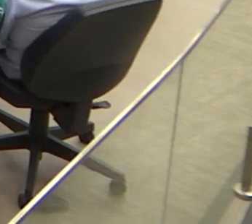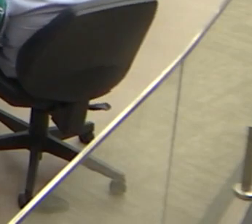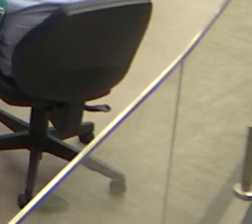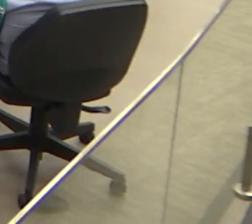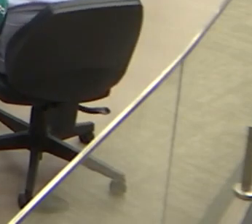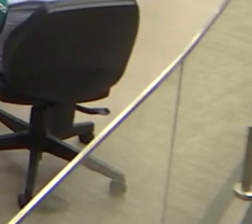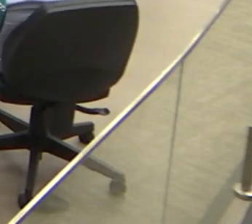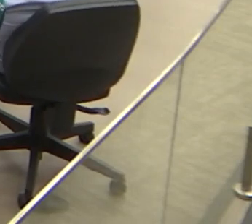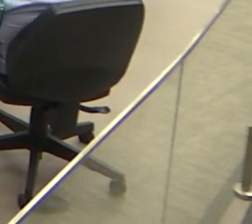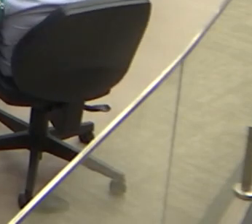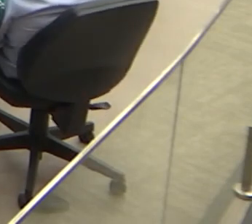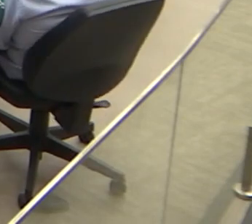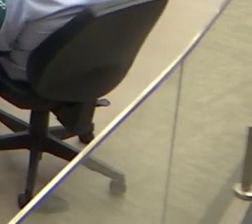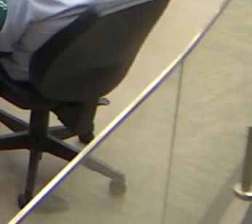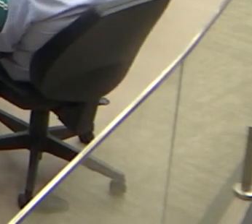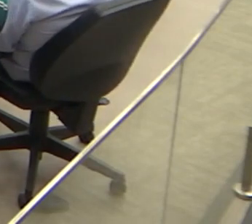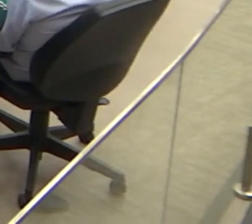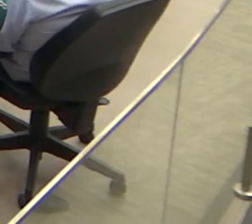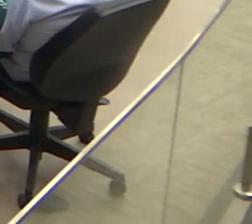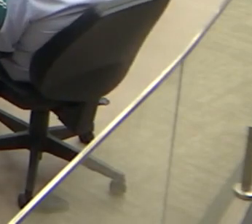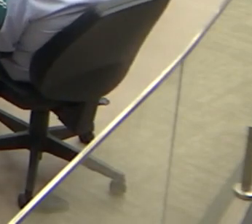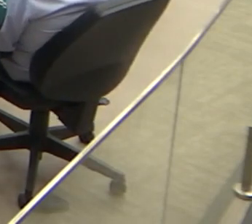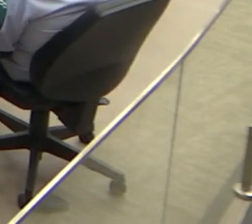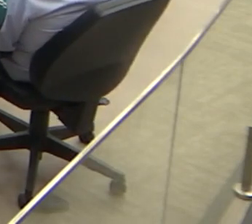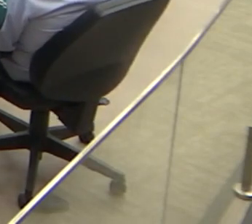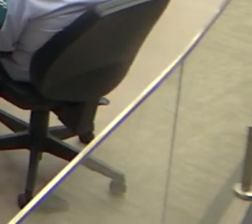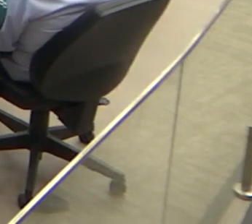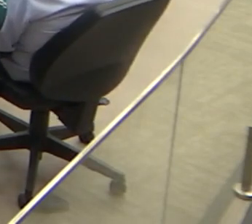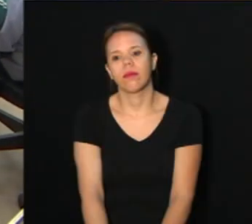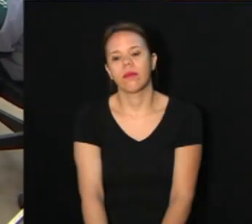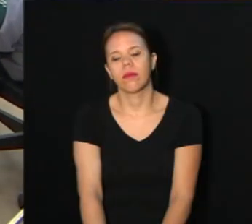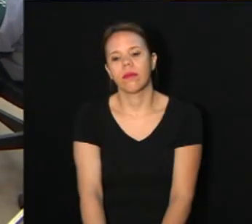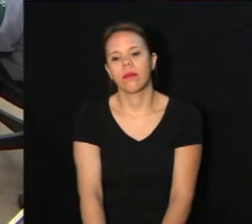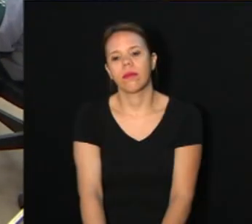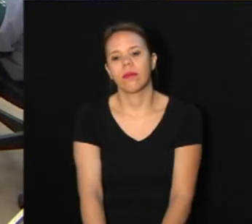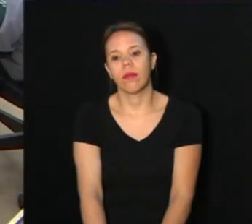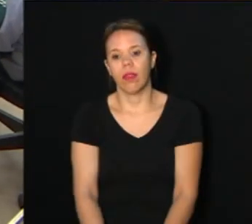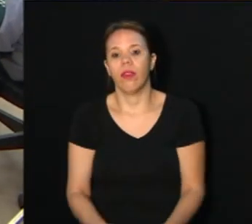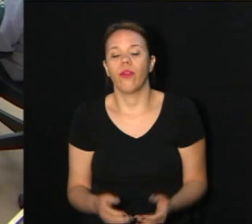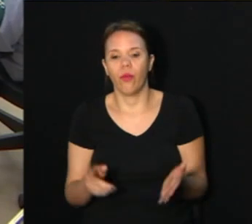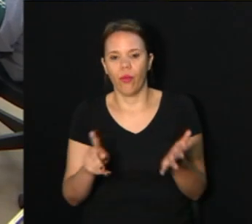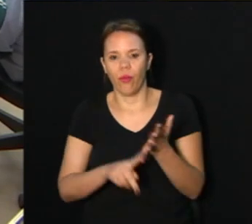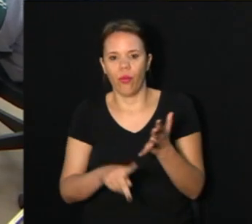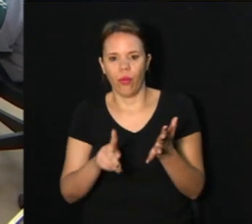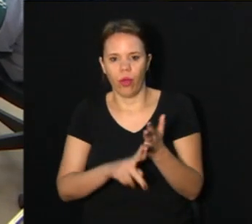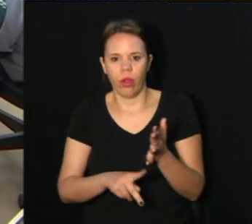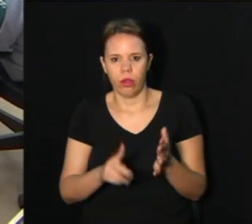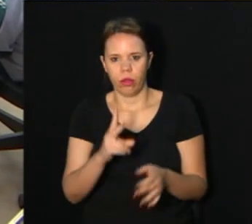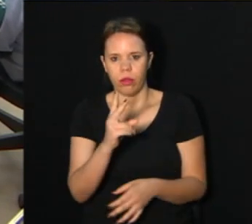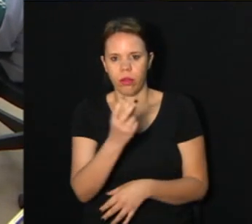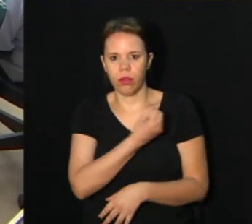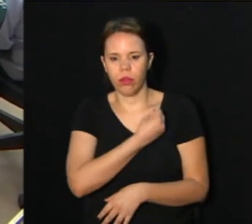O estudo atuarial é de folhas 211,